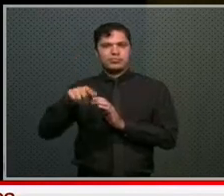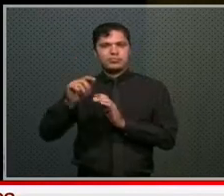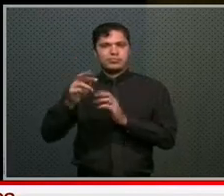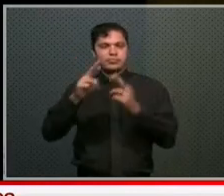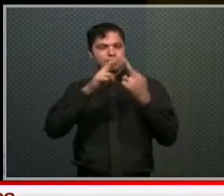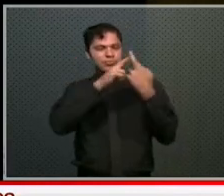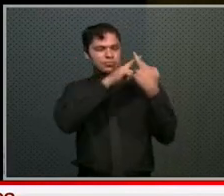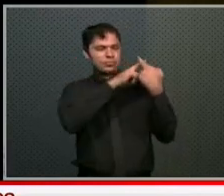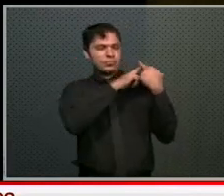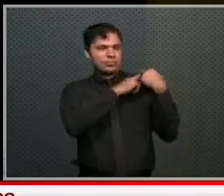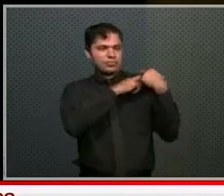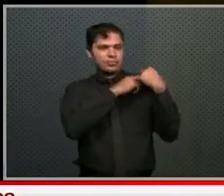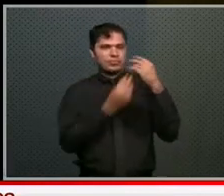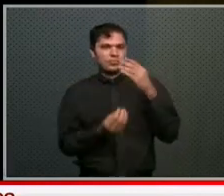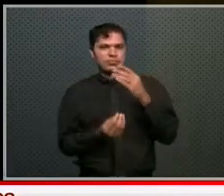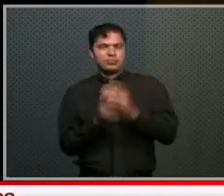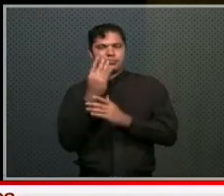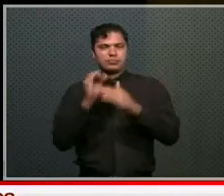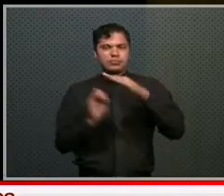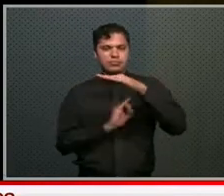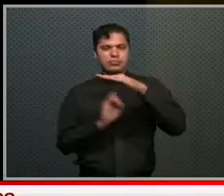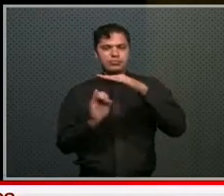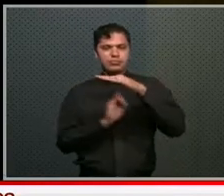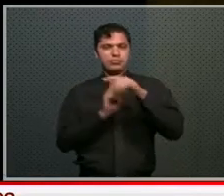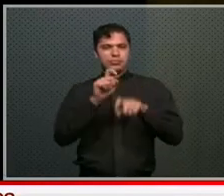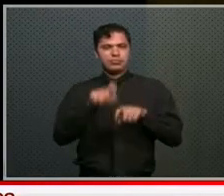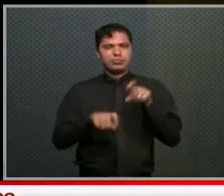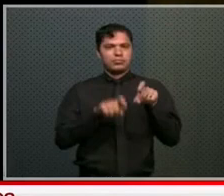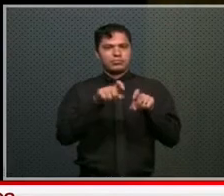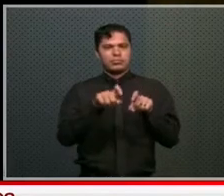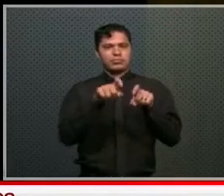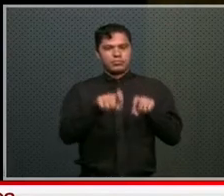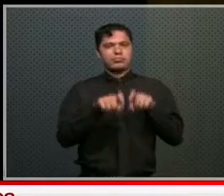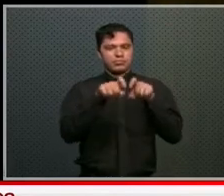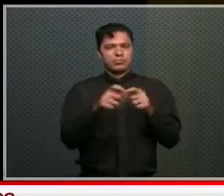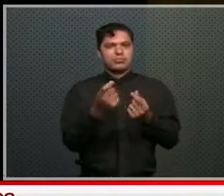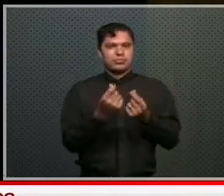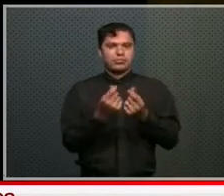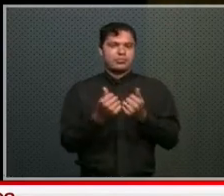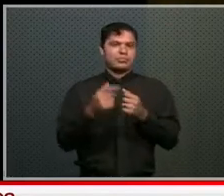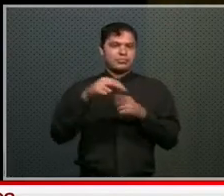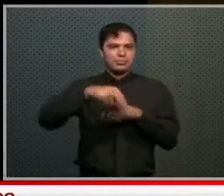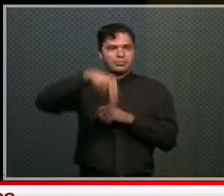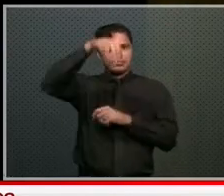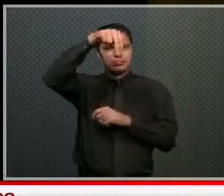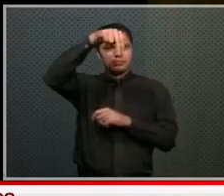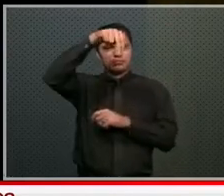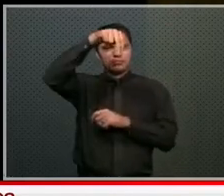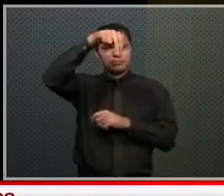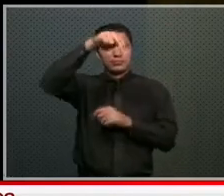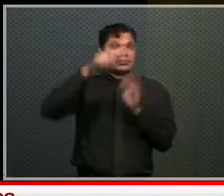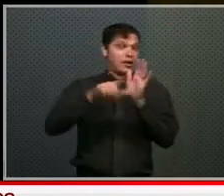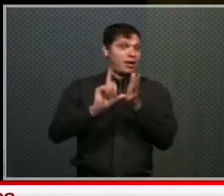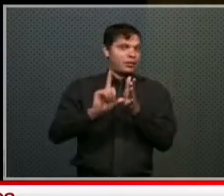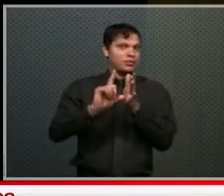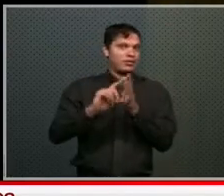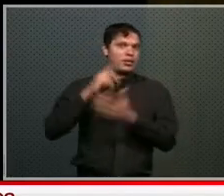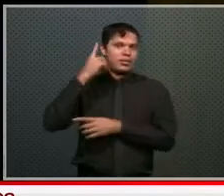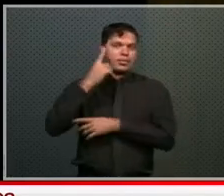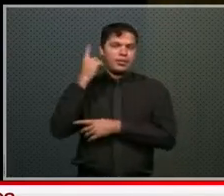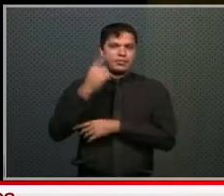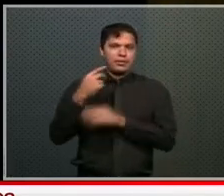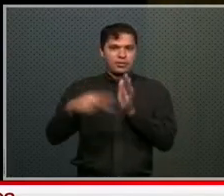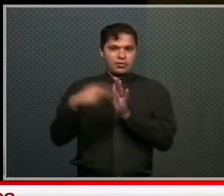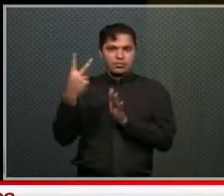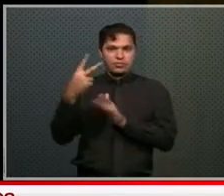encarregado de implantar o Instituto agronômico do Norte antes porém Deputado por duas legislaturas dessa